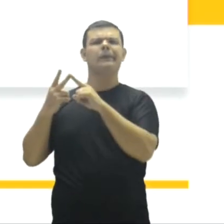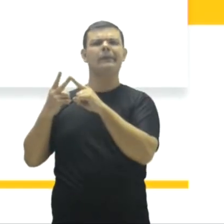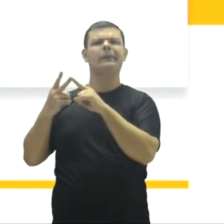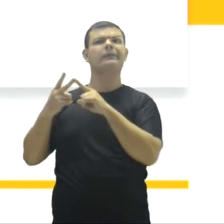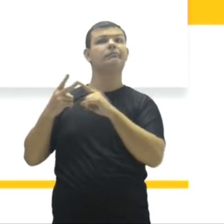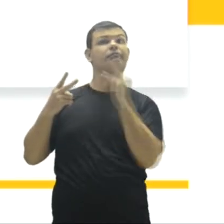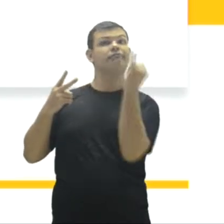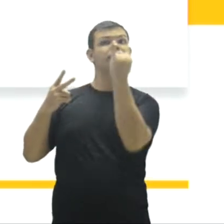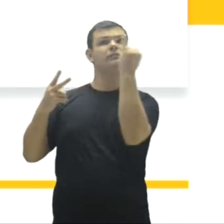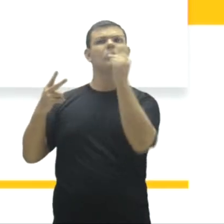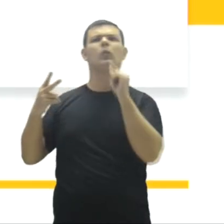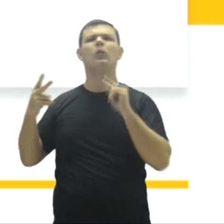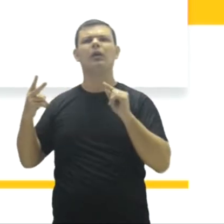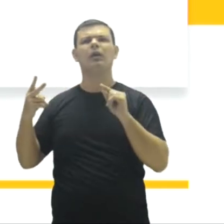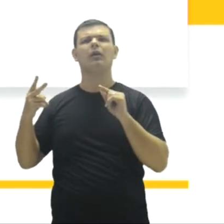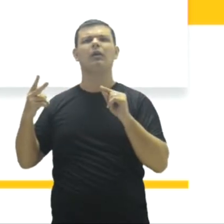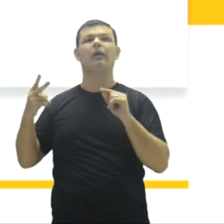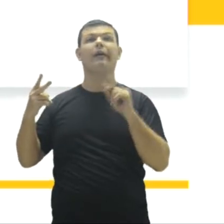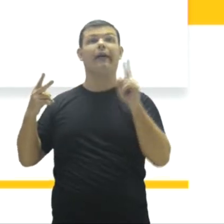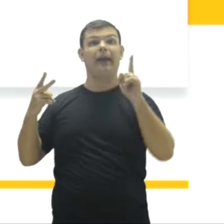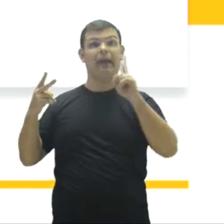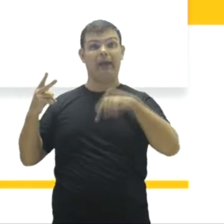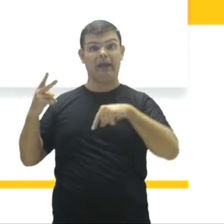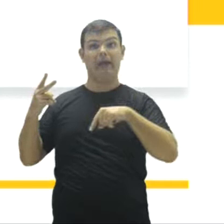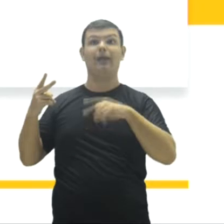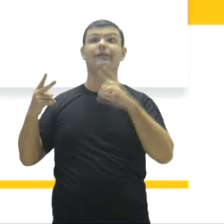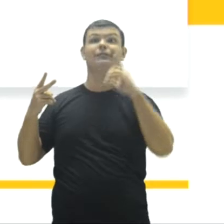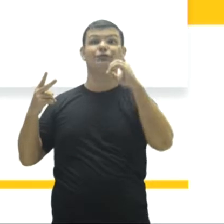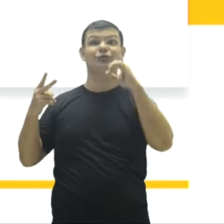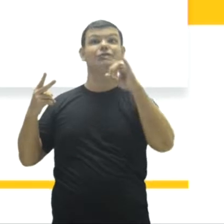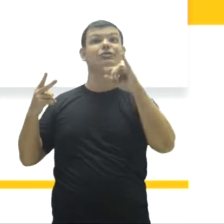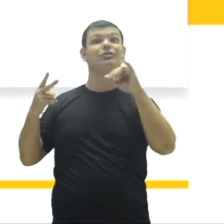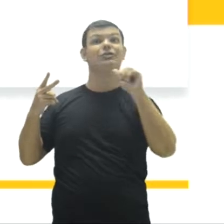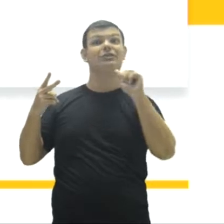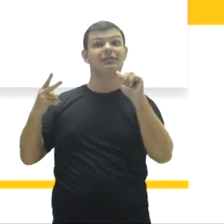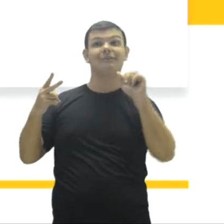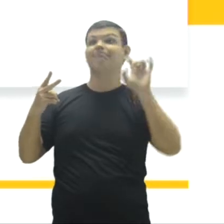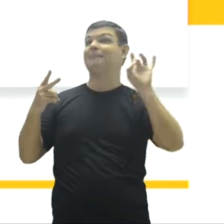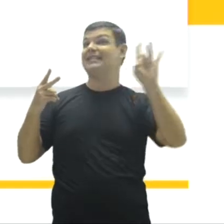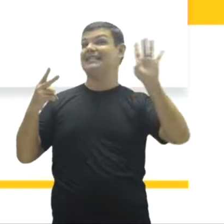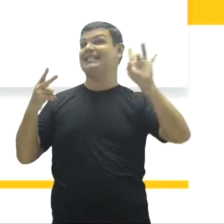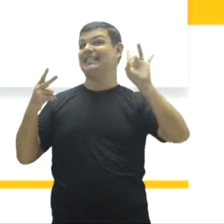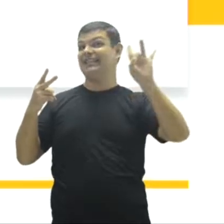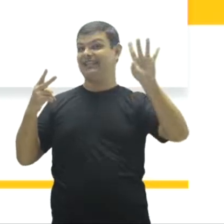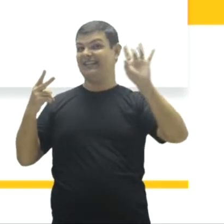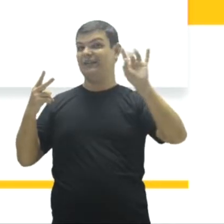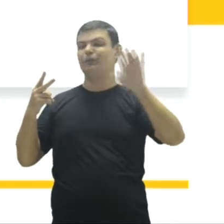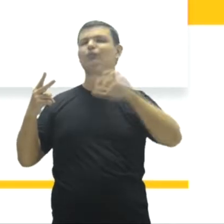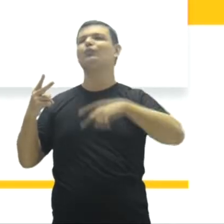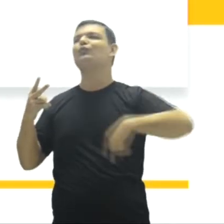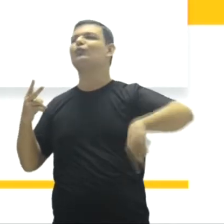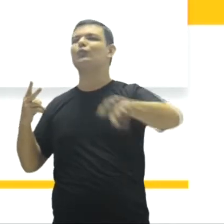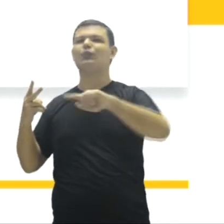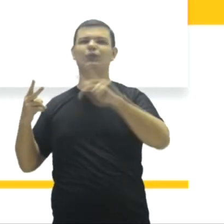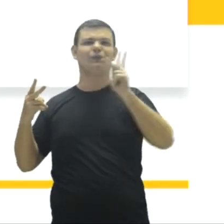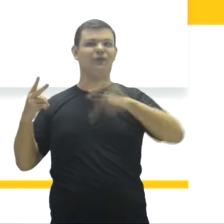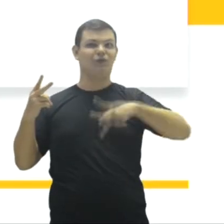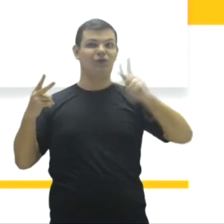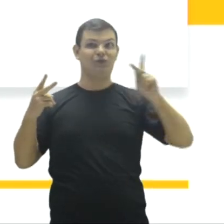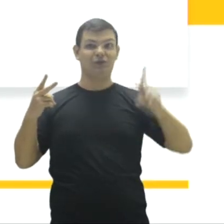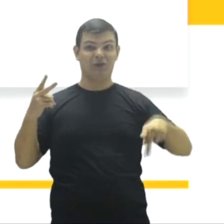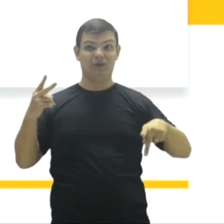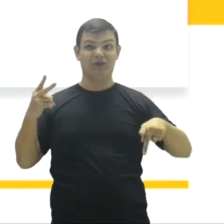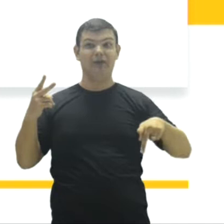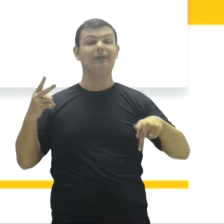comemorativa. E esta data, ela é especial para nós, os professores,